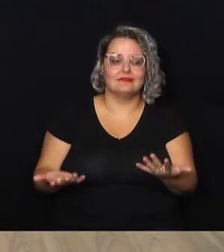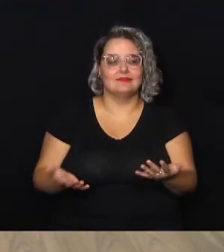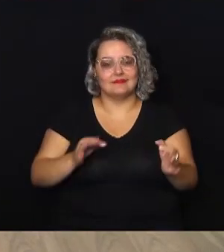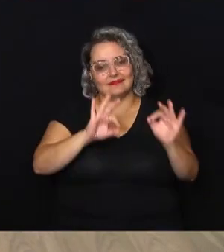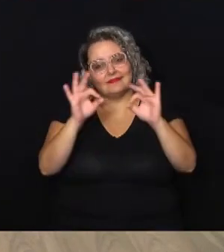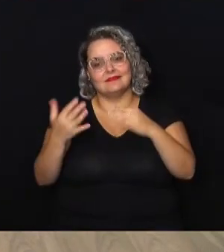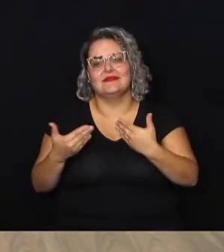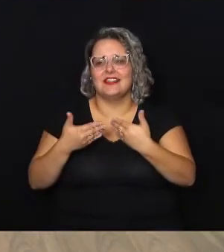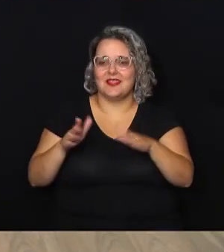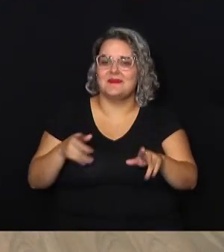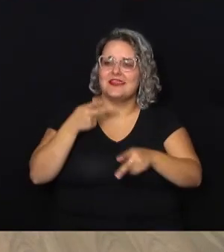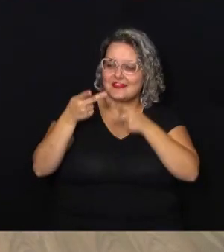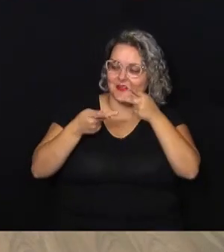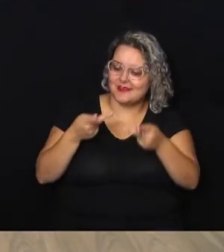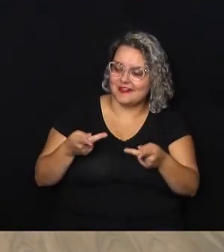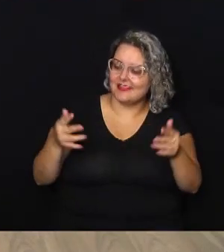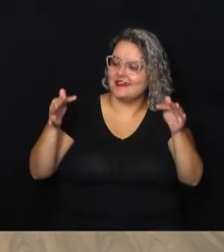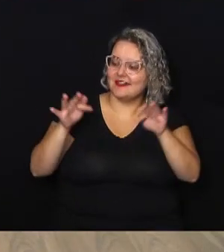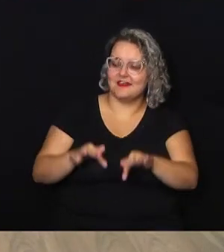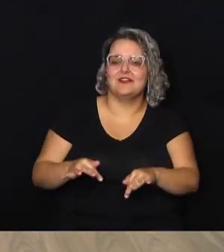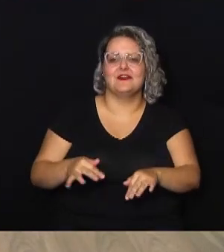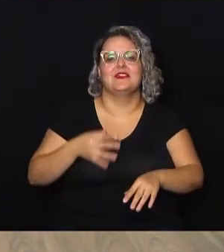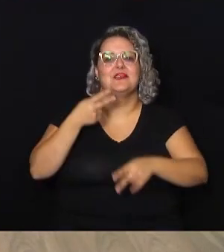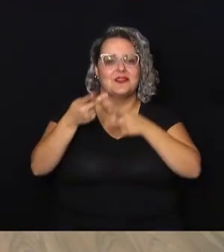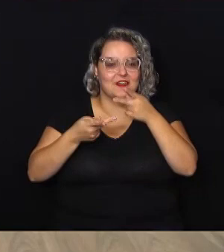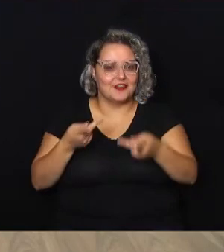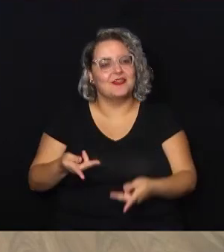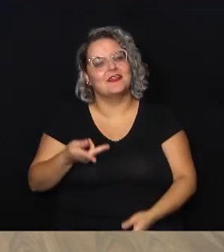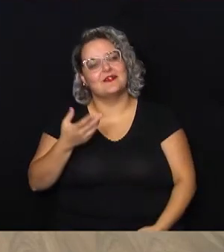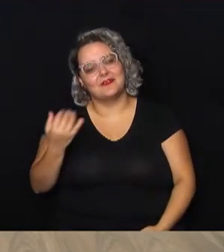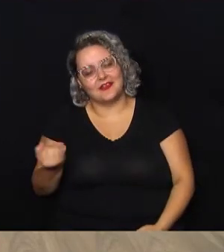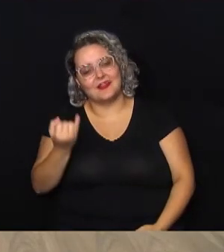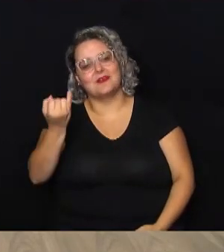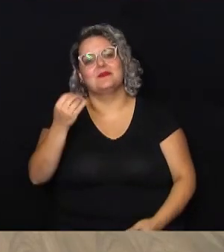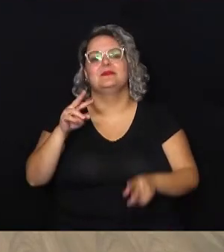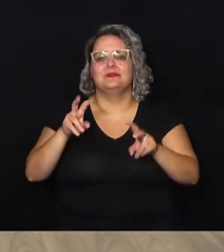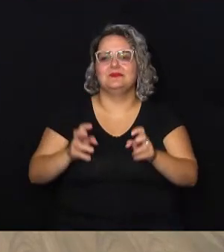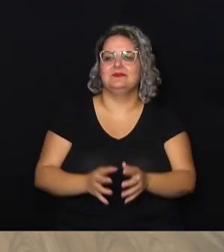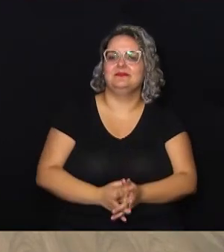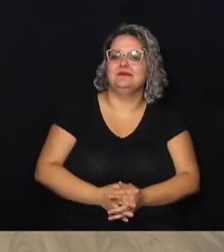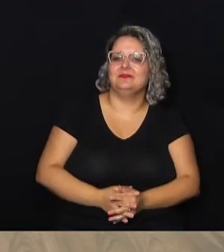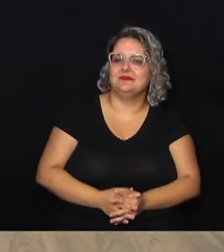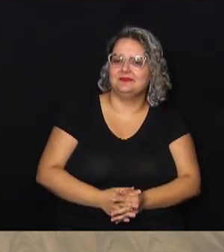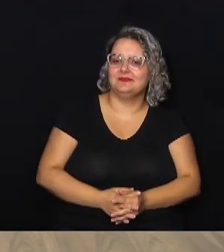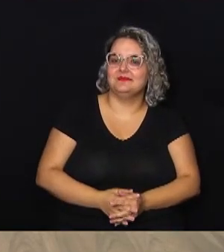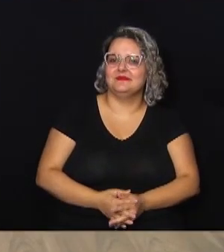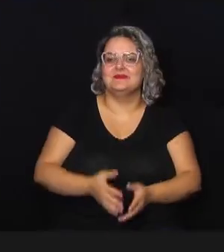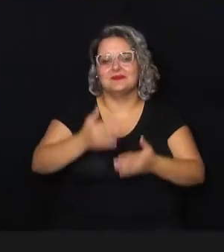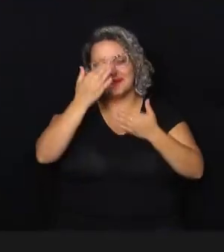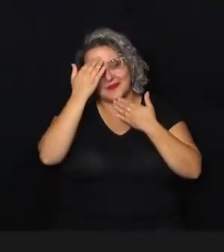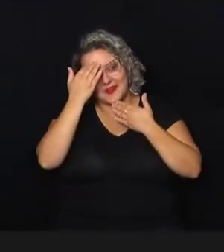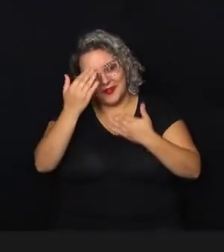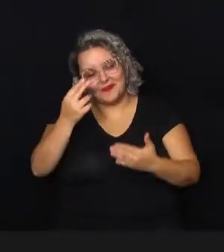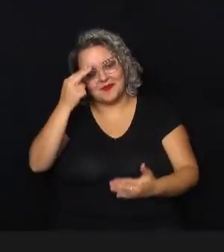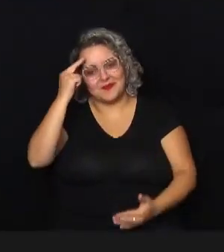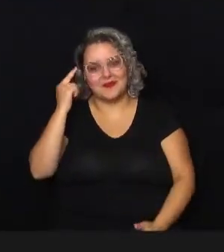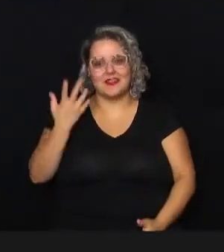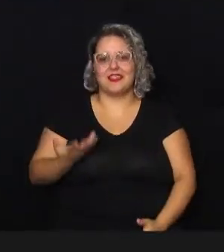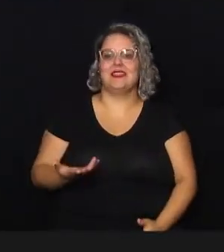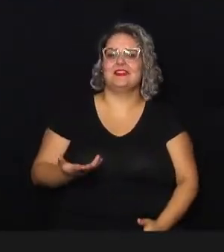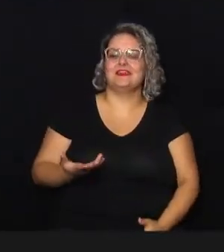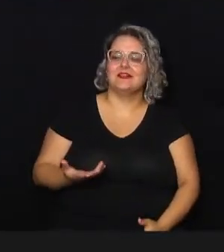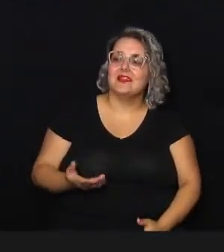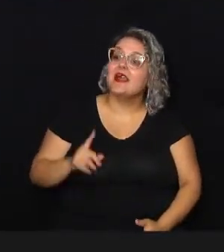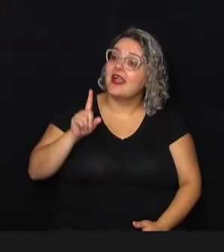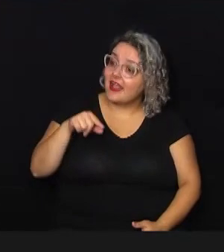aberto aí para suas considerações finais, algo que você queira dizer sobre o tema. Obrigado, Gabriel. É uma honra estar aqui falando